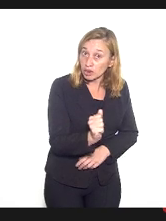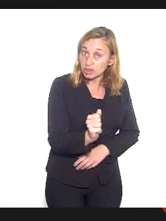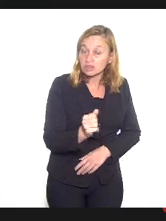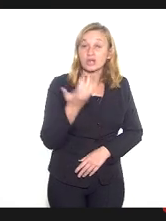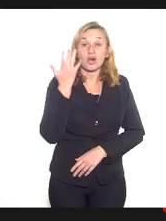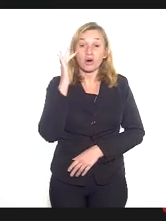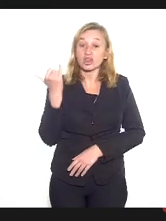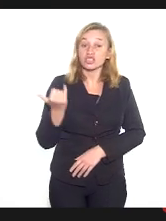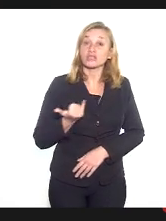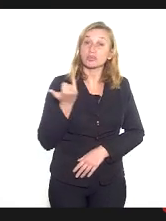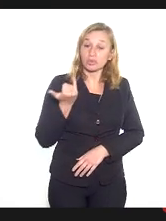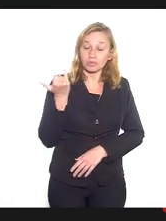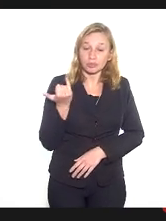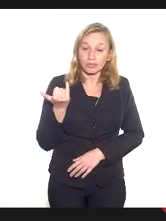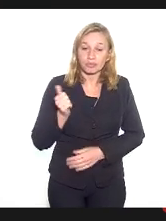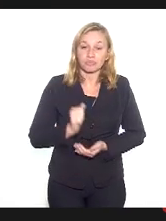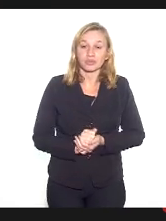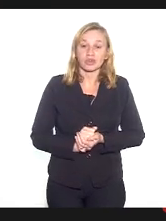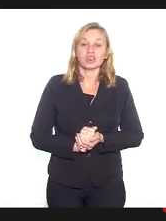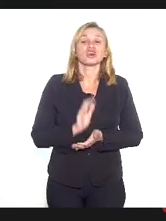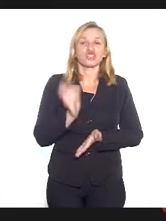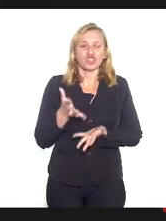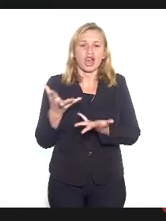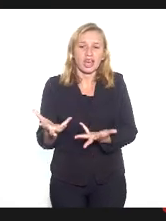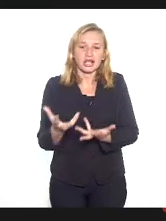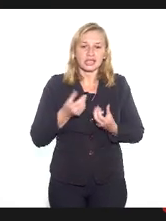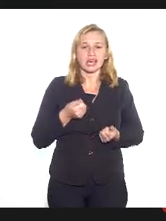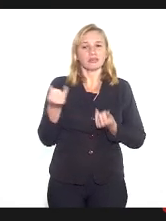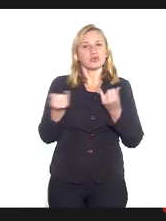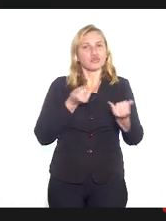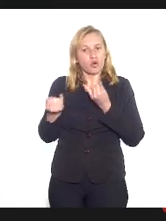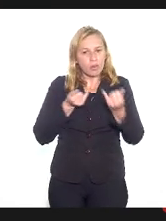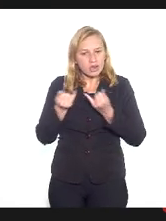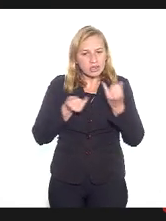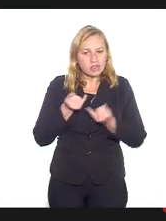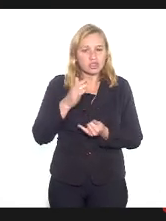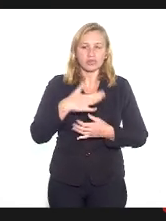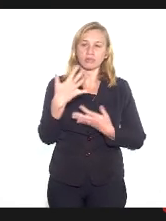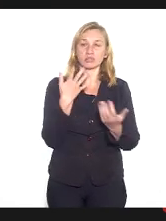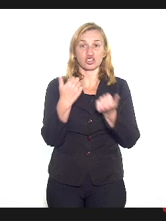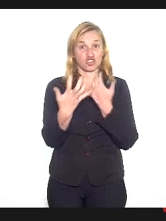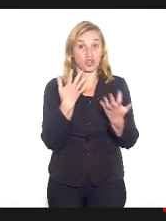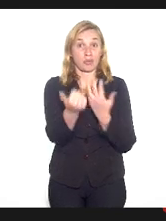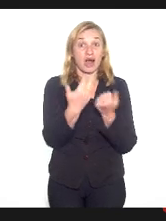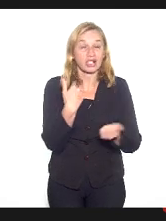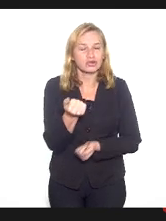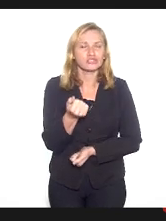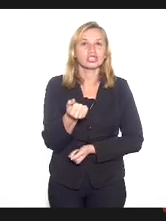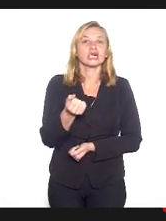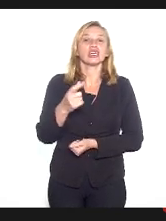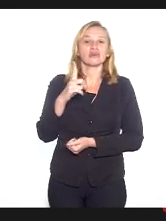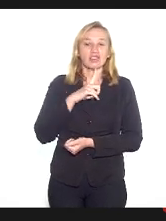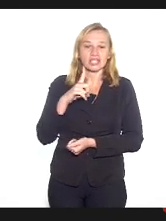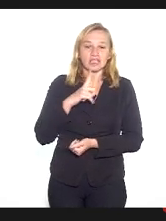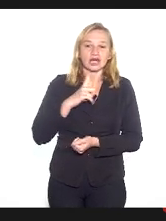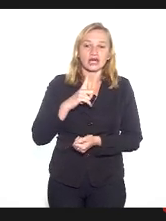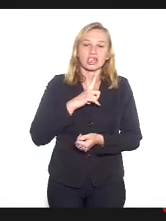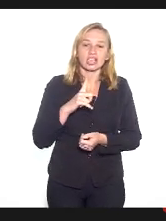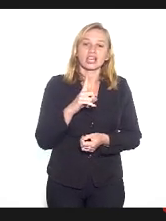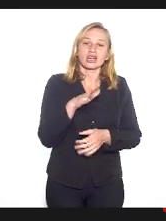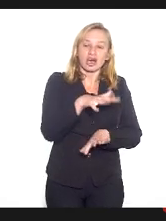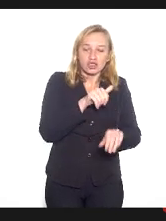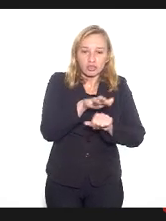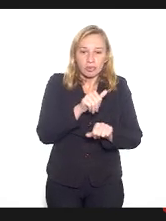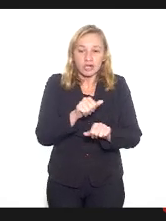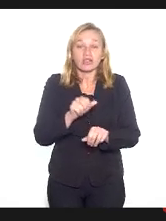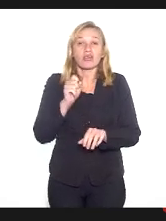realmente há bastante tempo a gente já recebe algumas informações de que vamos ser chamados, que vai haver a convocação. Eu